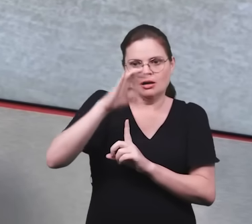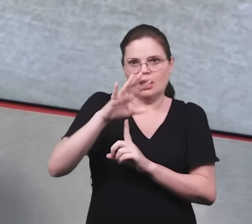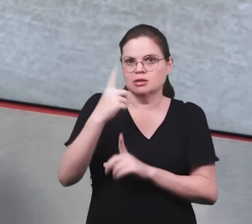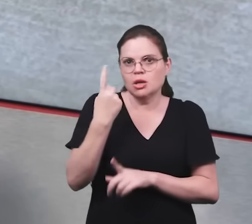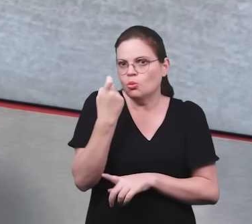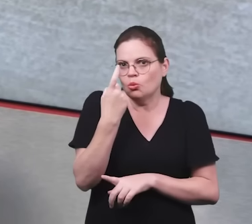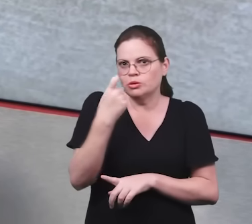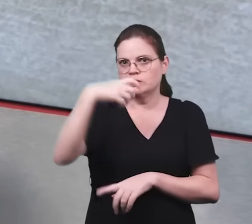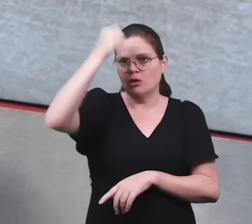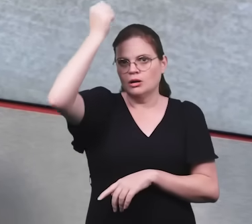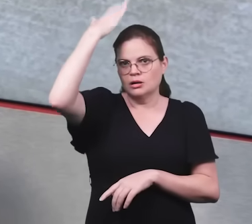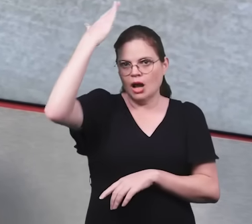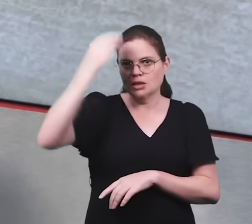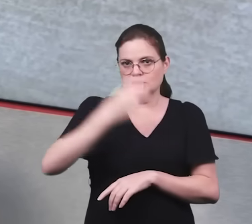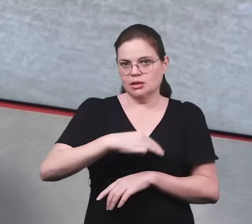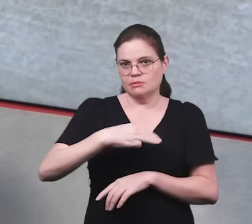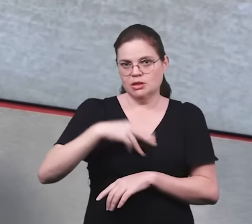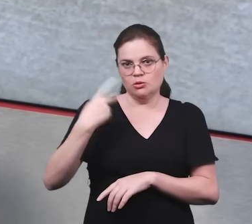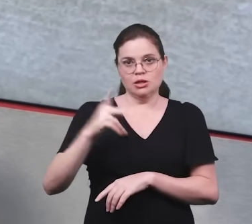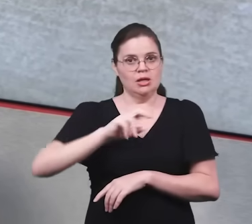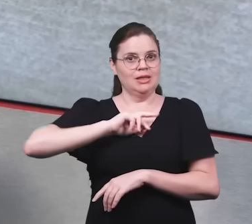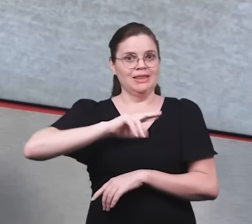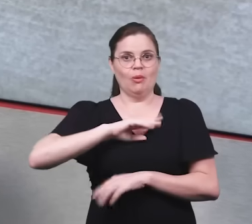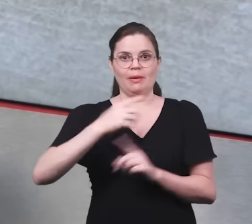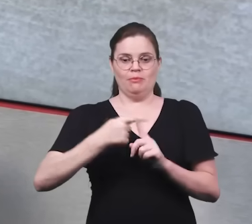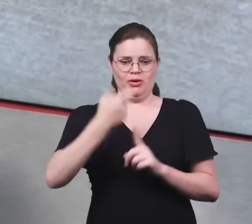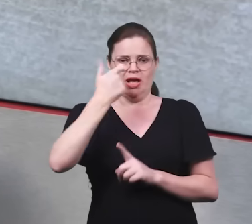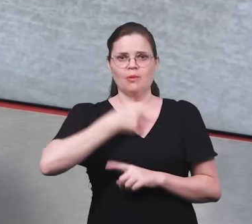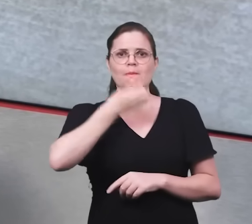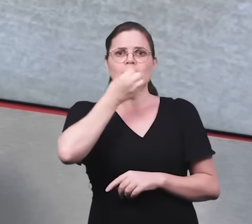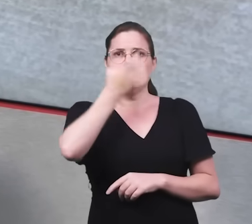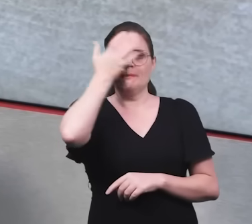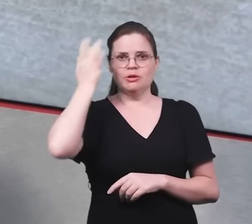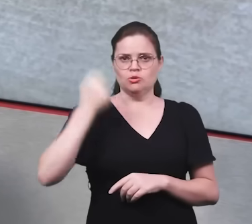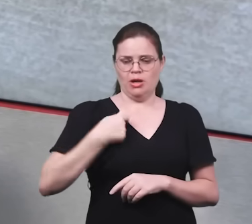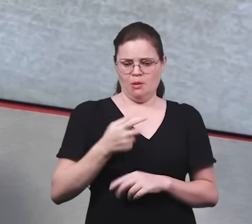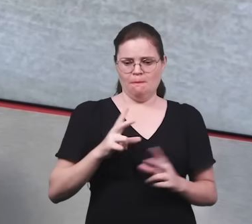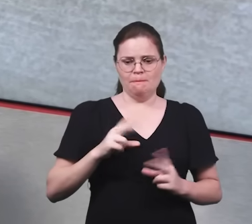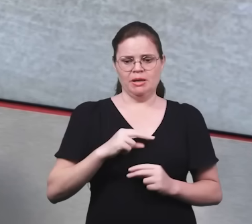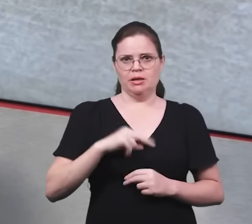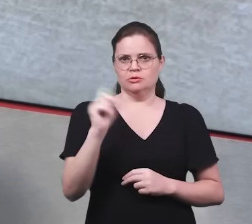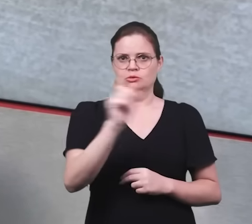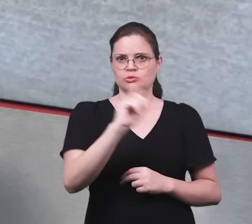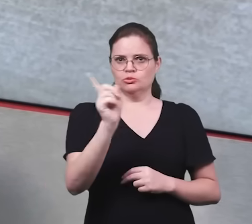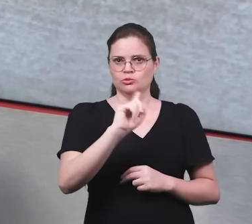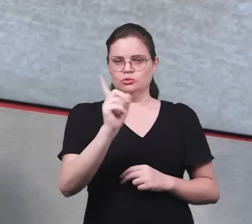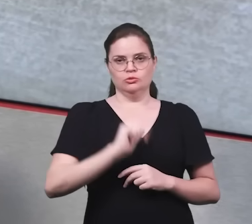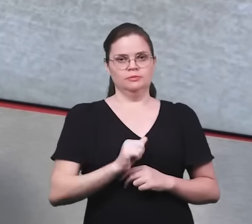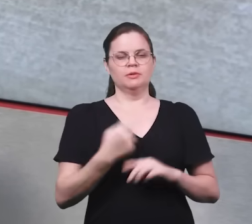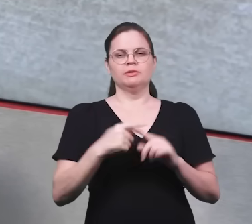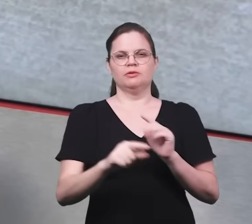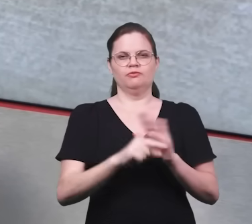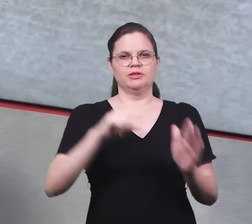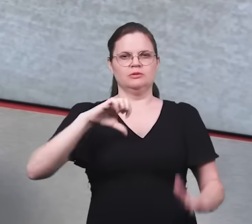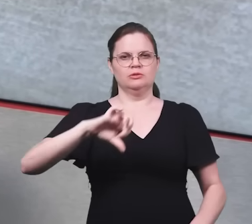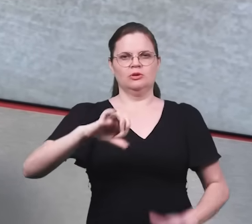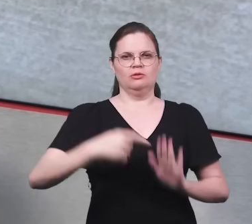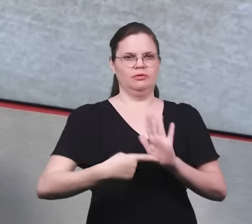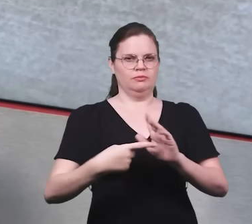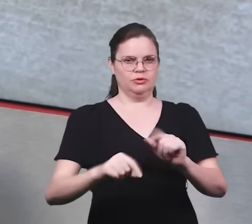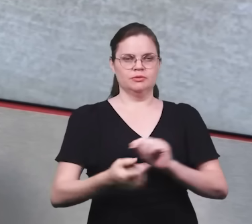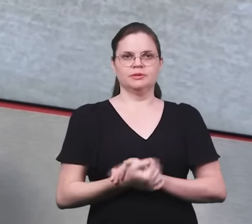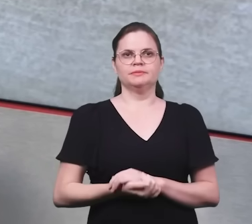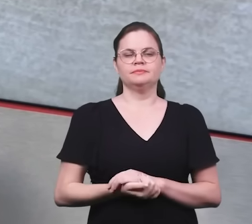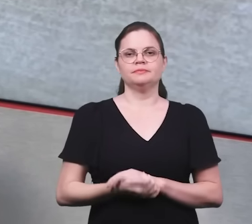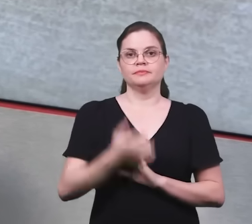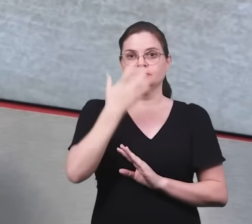de Deus, mas não por questão de merecimentos humanos. Por exemplo, o texto bíblico no versículo 9, que é o versículo seguinte, ele diz